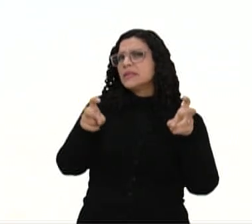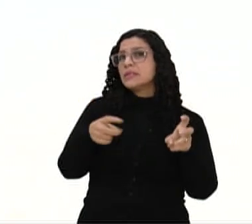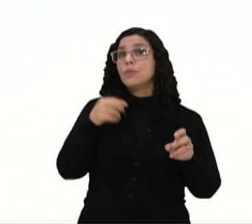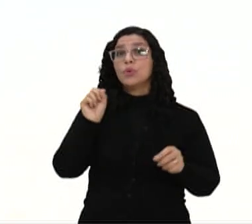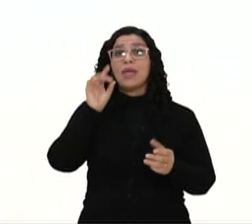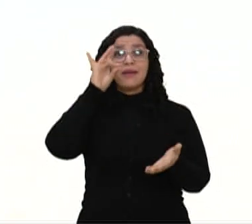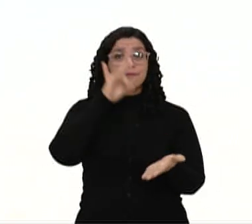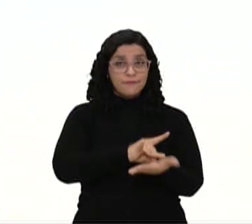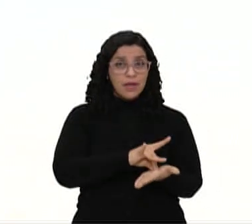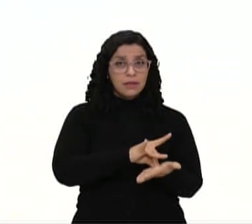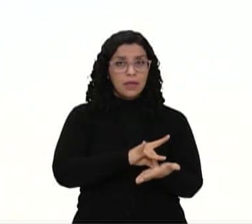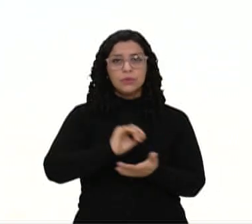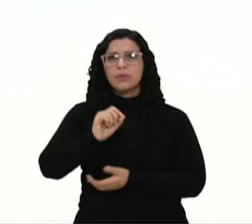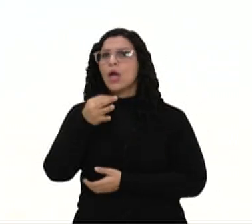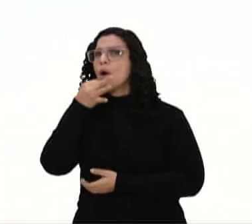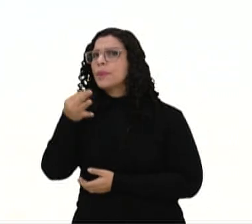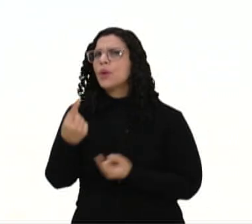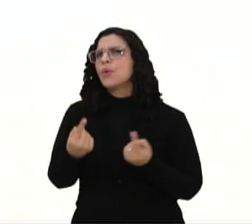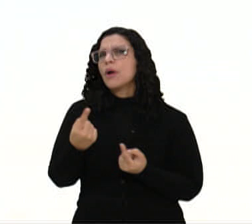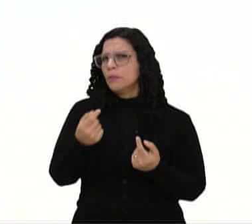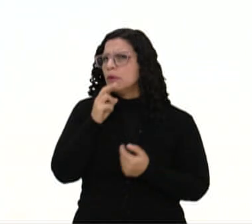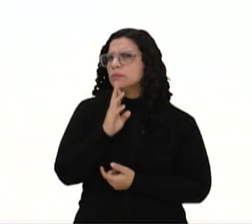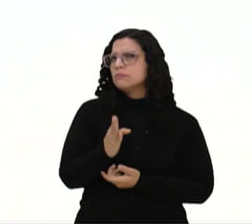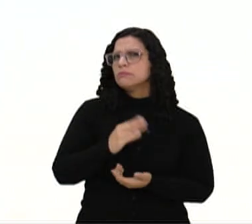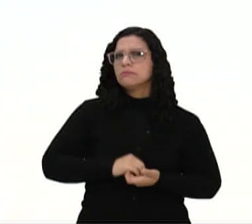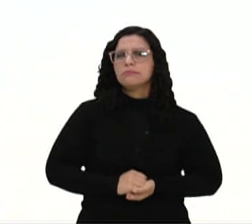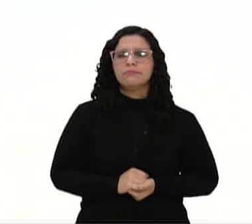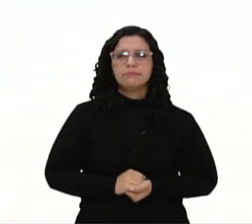e a opinião. Pode começar.